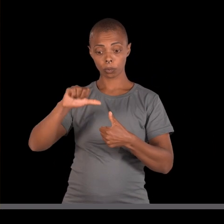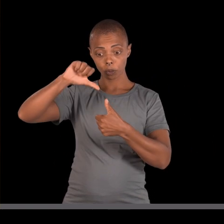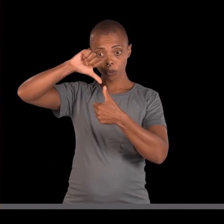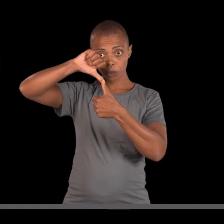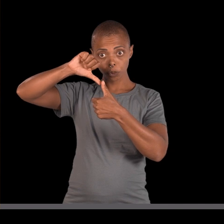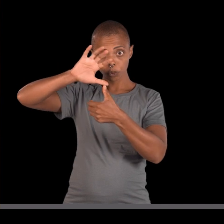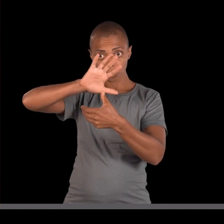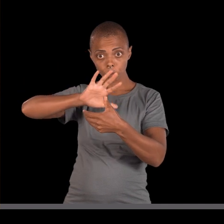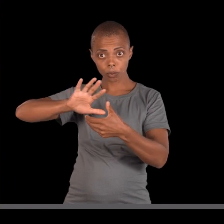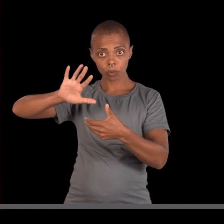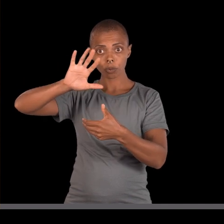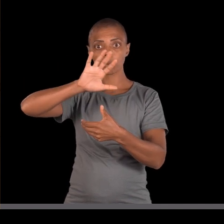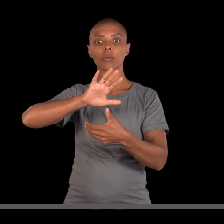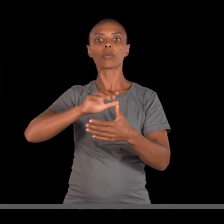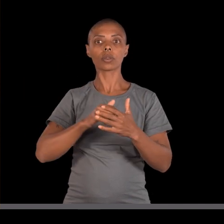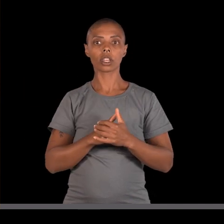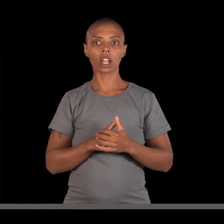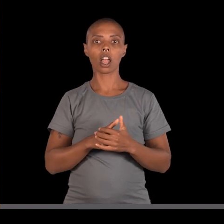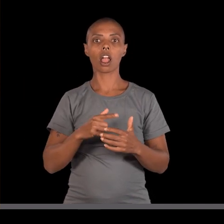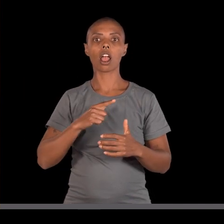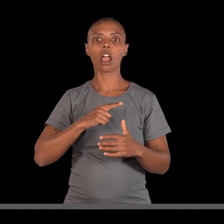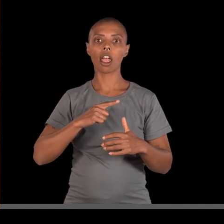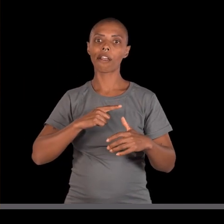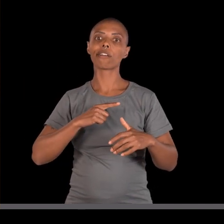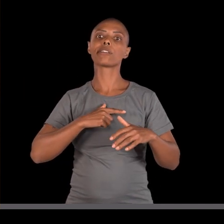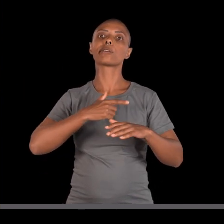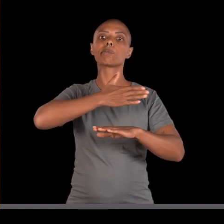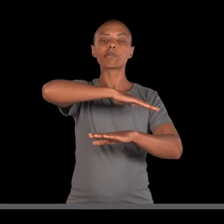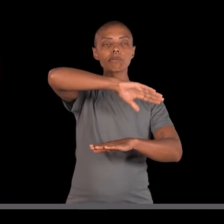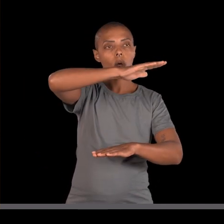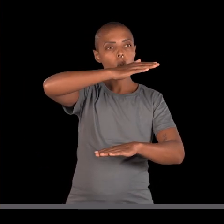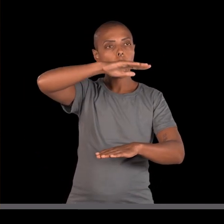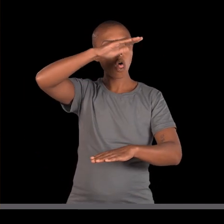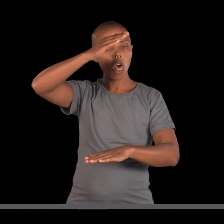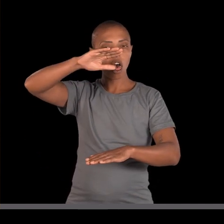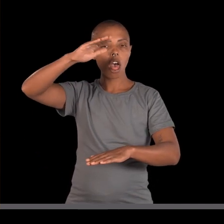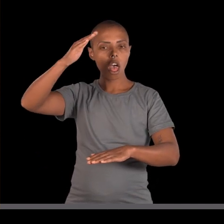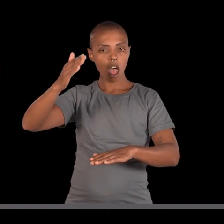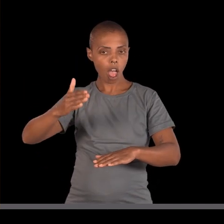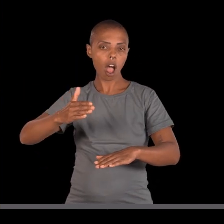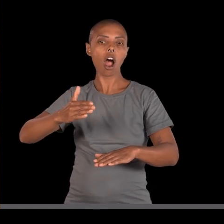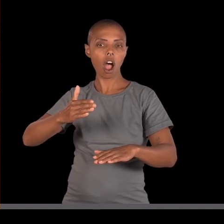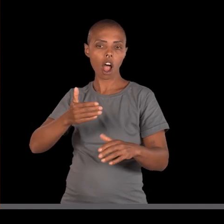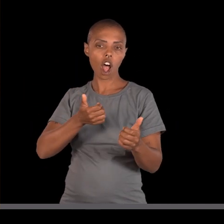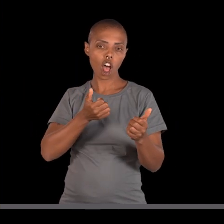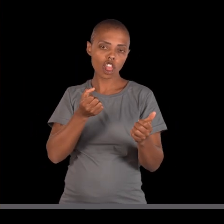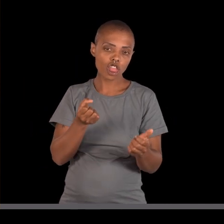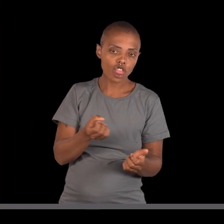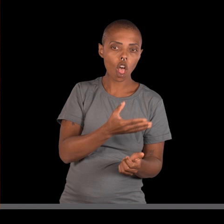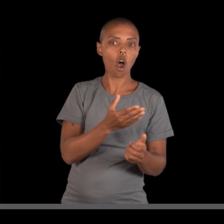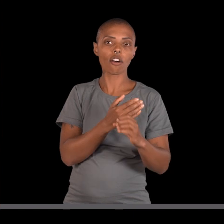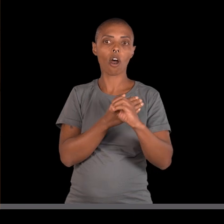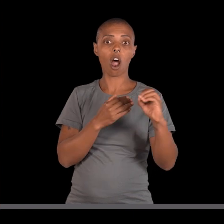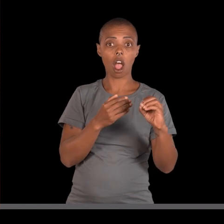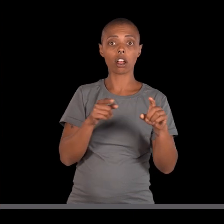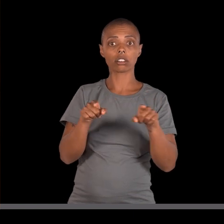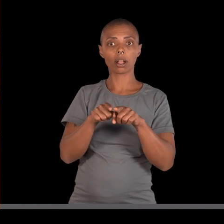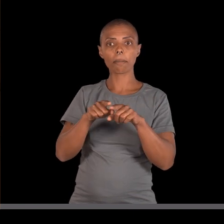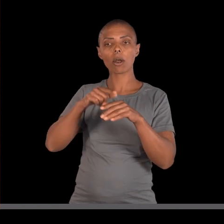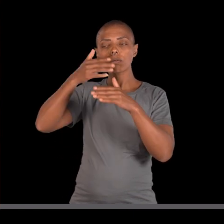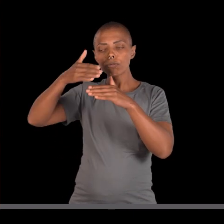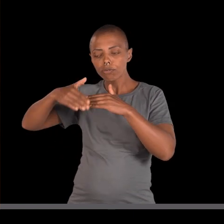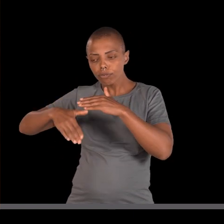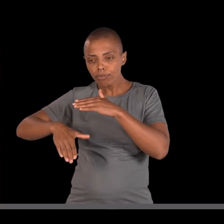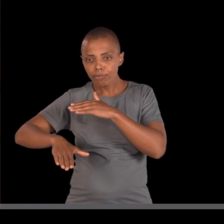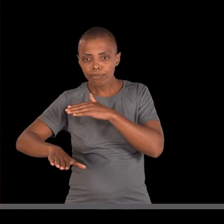Na região central do continente, entre as cadeias jovens e altas no oeste e as mais baixas, você